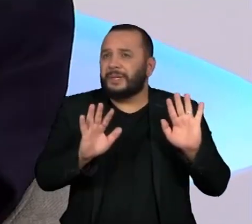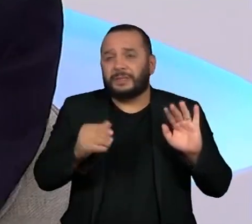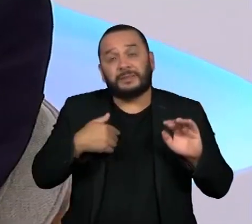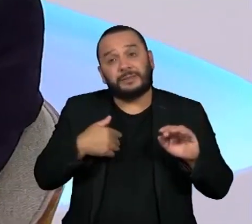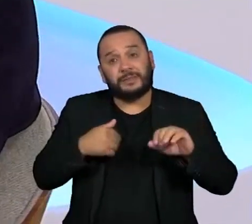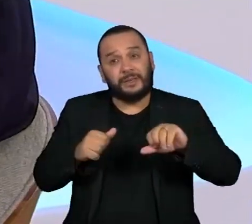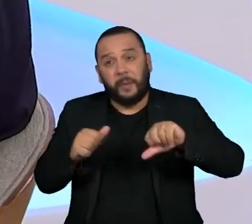que